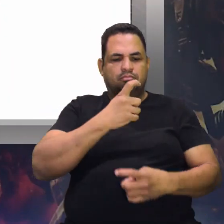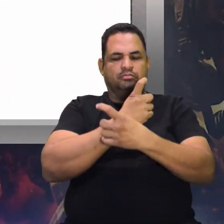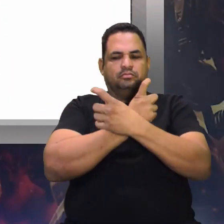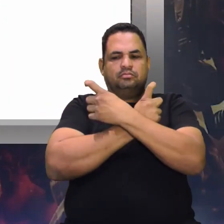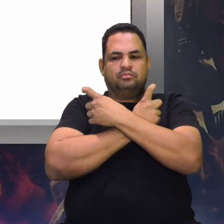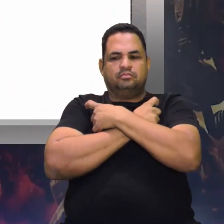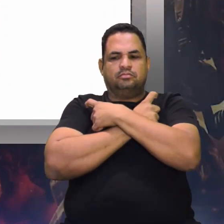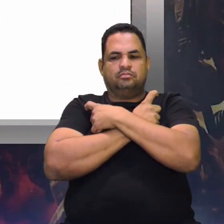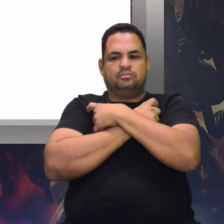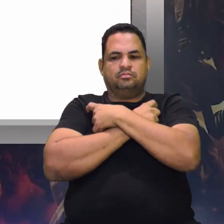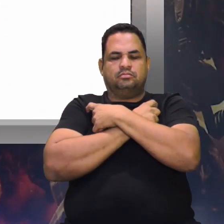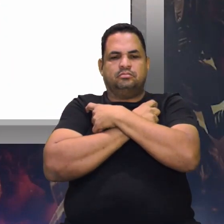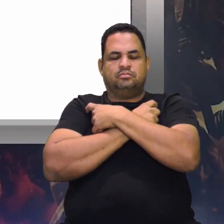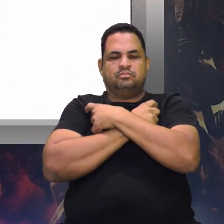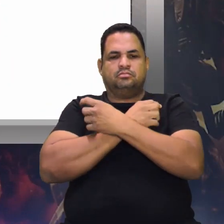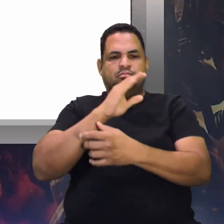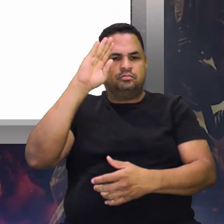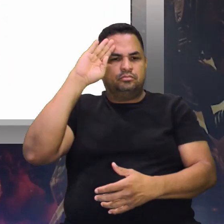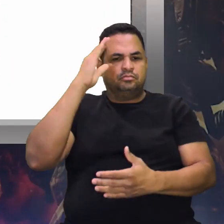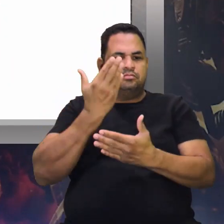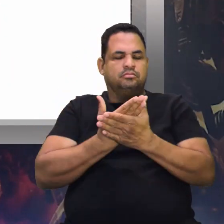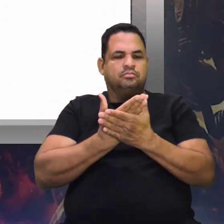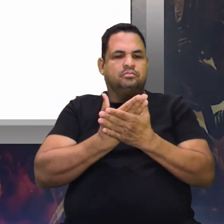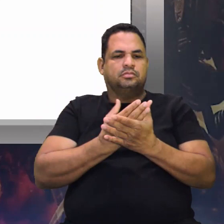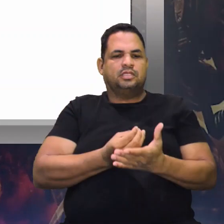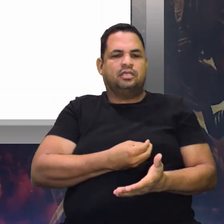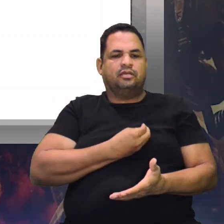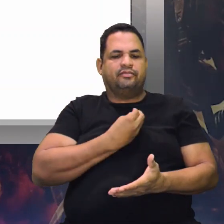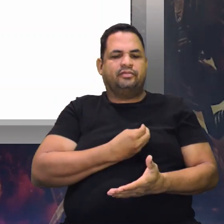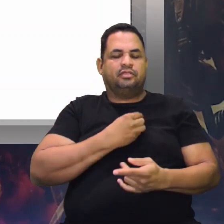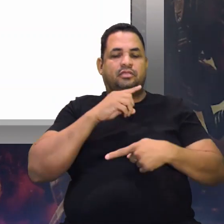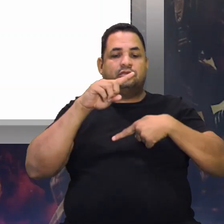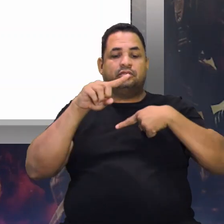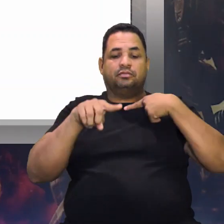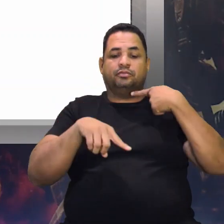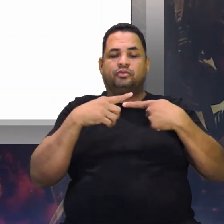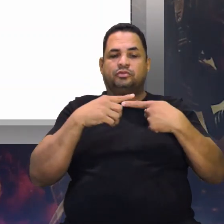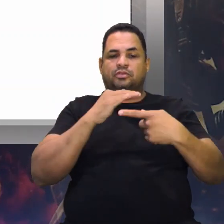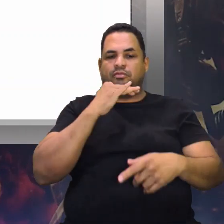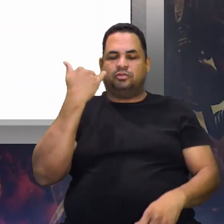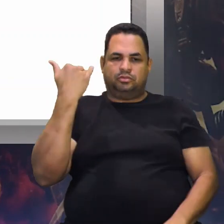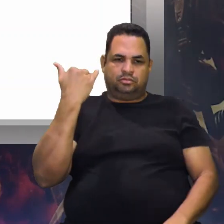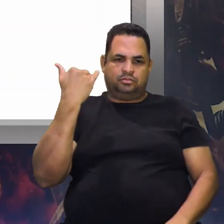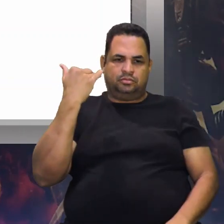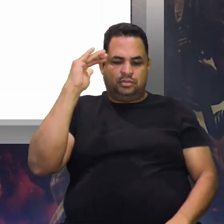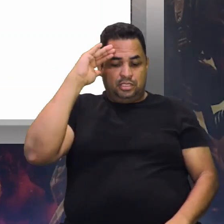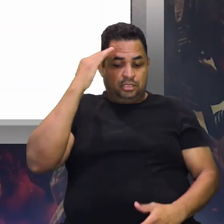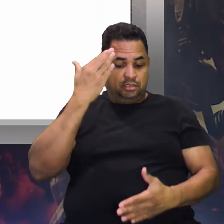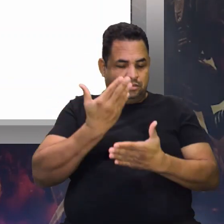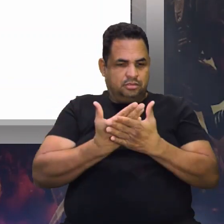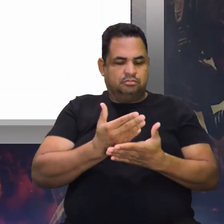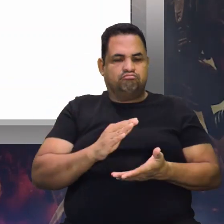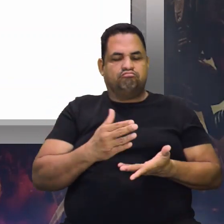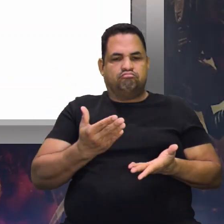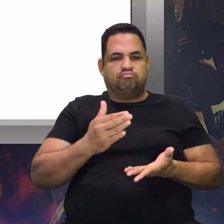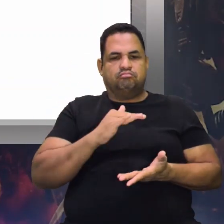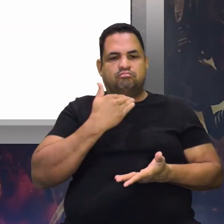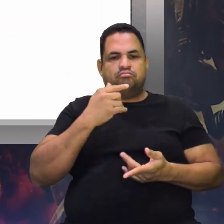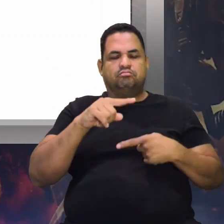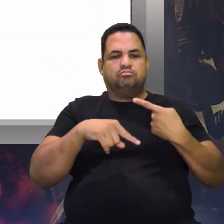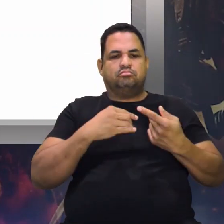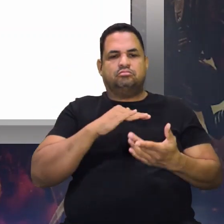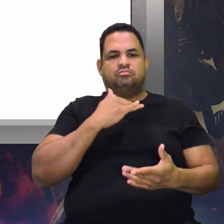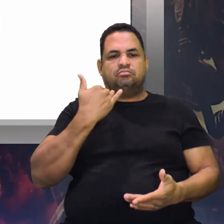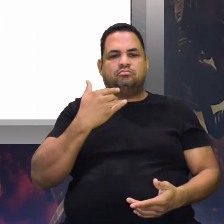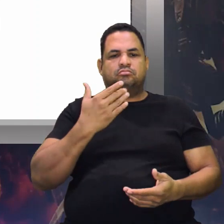ele acreditava na vida após a morte. Ele acreditava na vida após a morte. Então, eles acreditavam